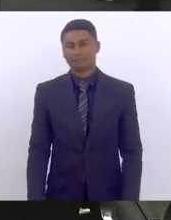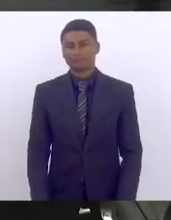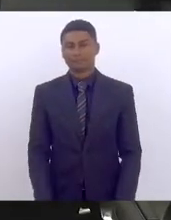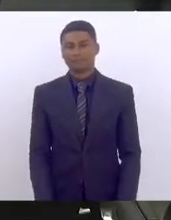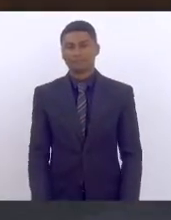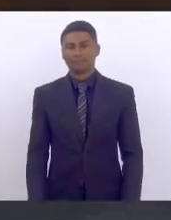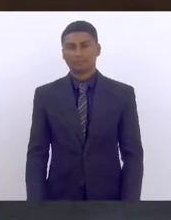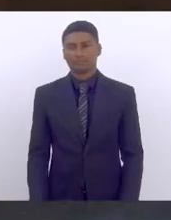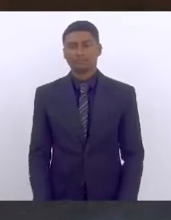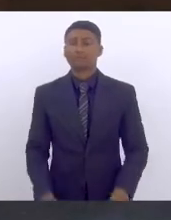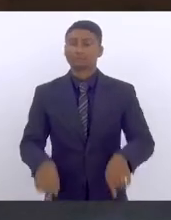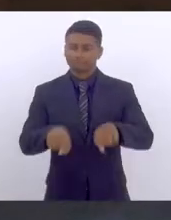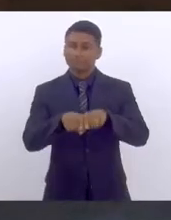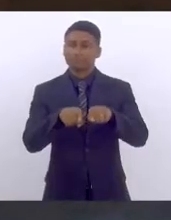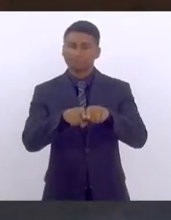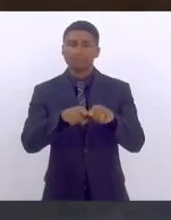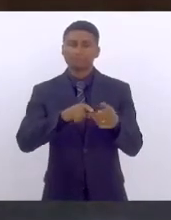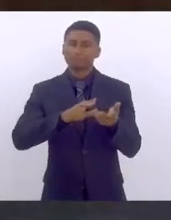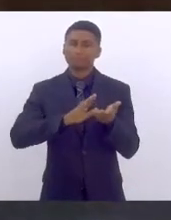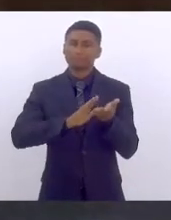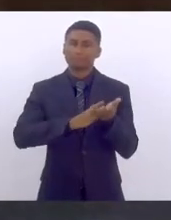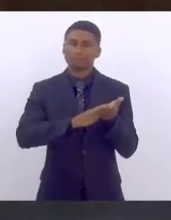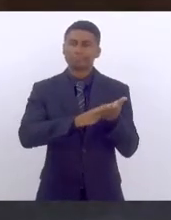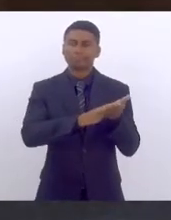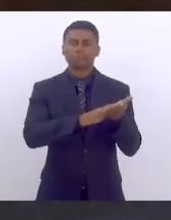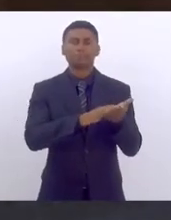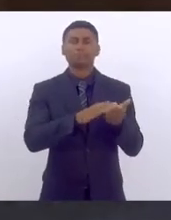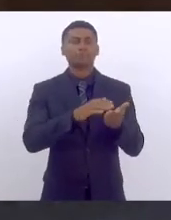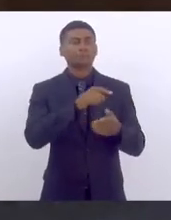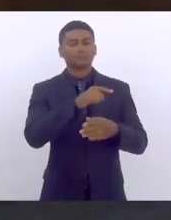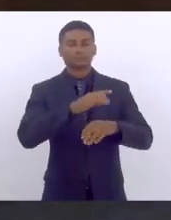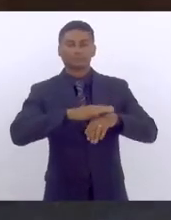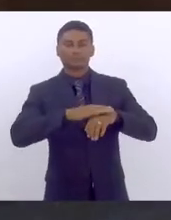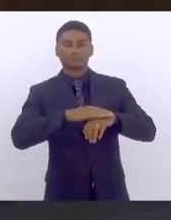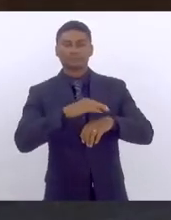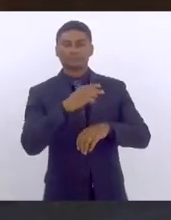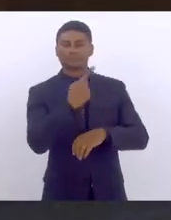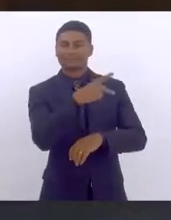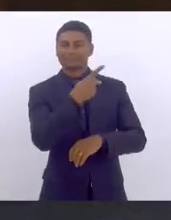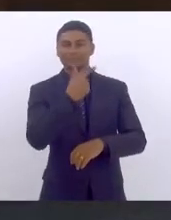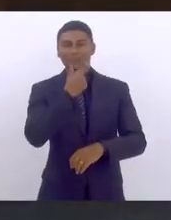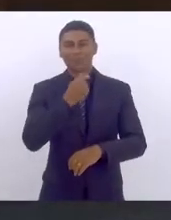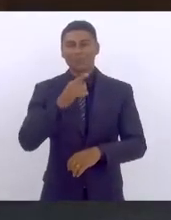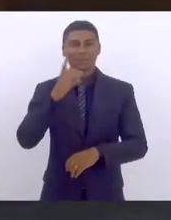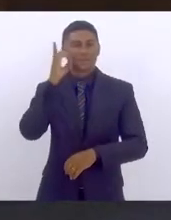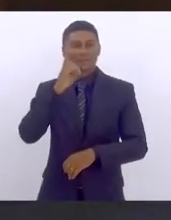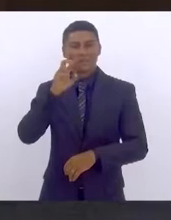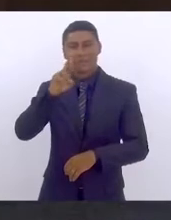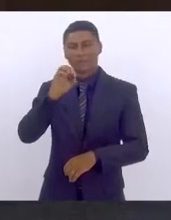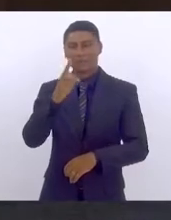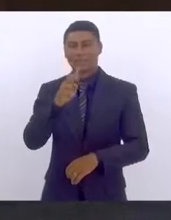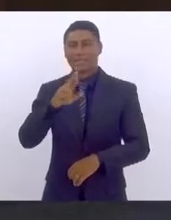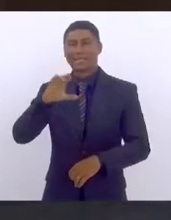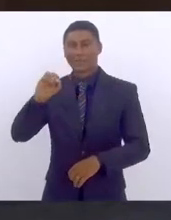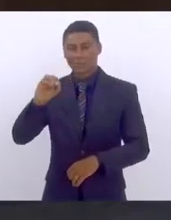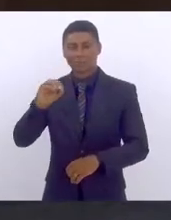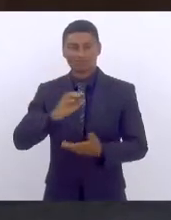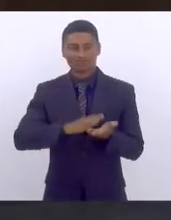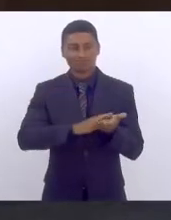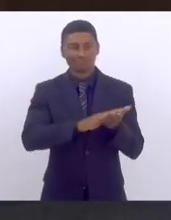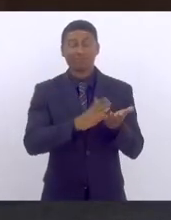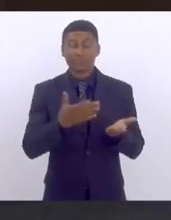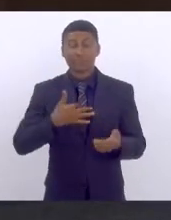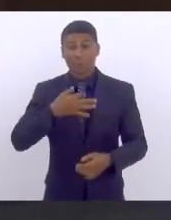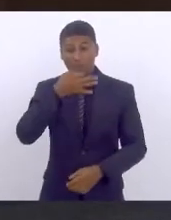E elogiar aqui a iniciativa do deputado Rodrigo Amorim. E com muita alegria eu quero dar o meu